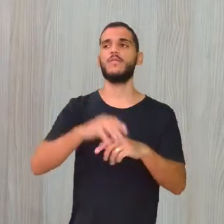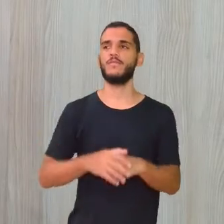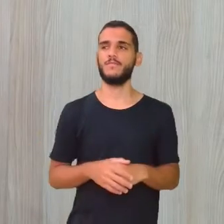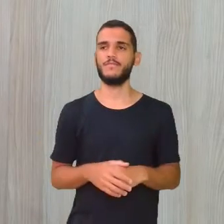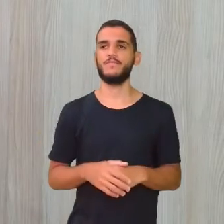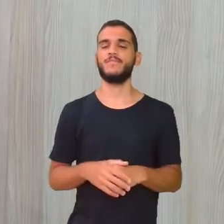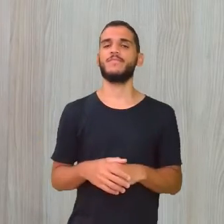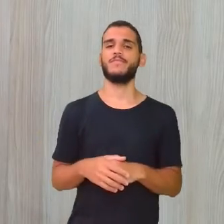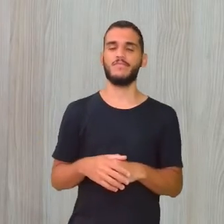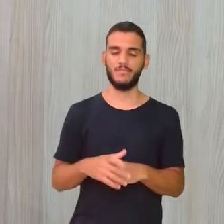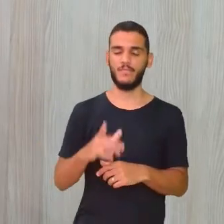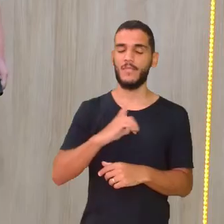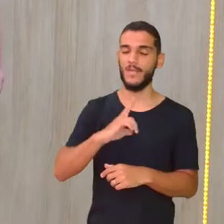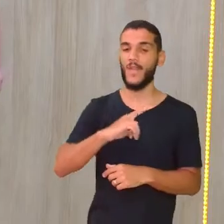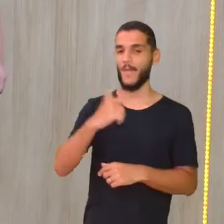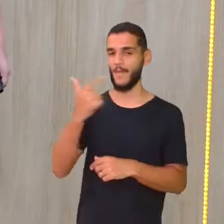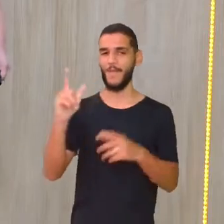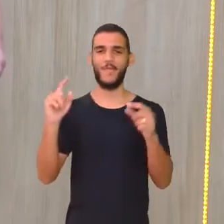professor?